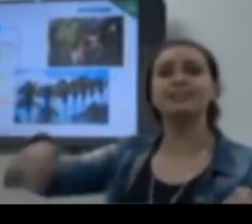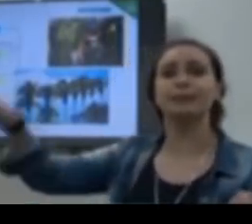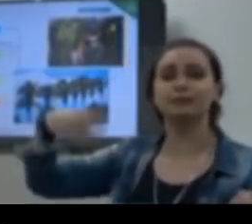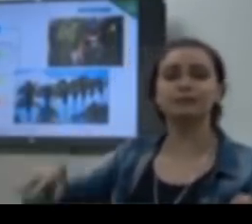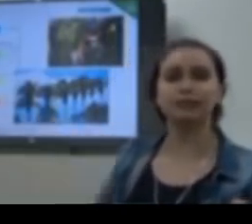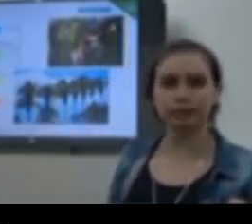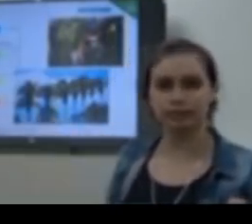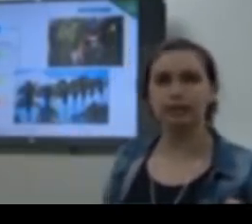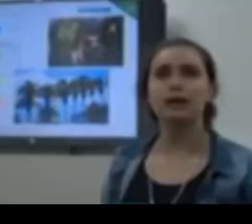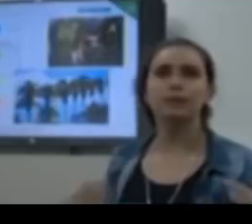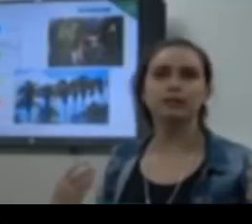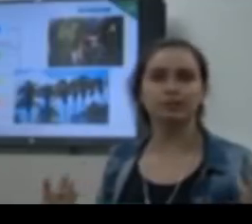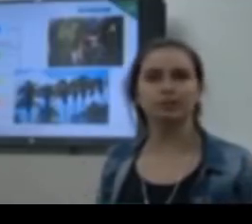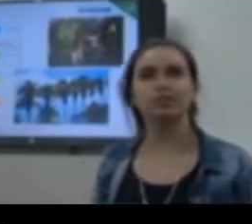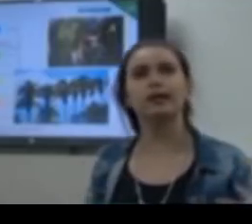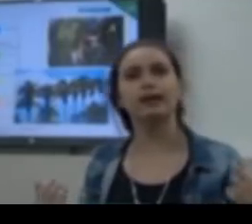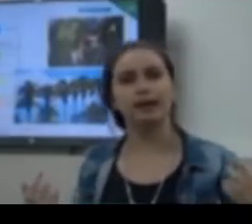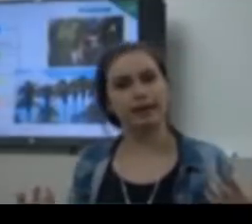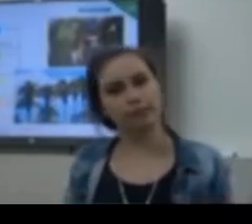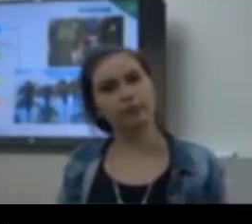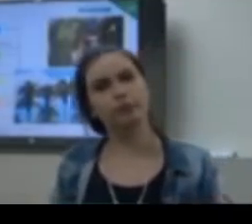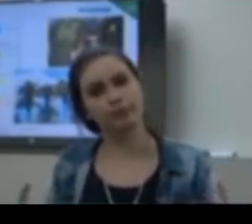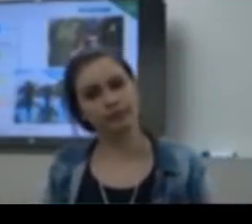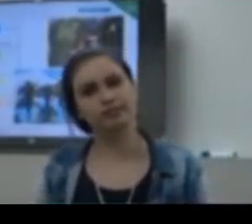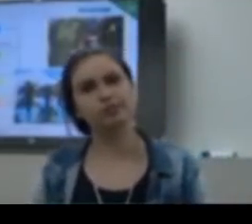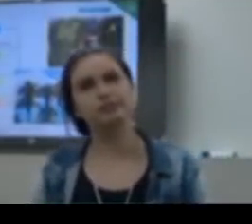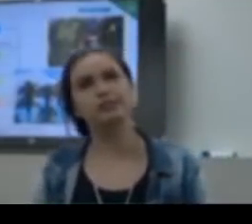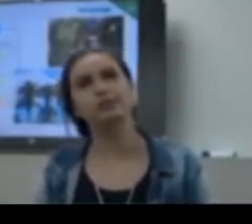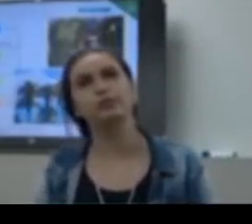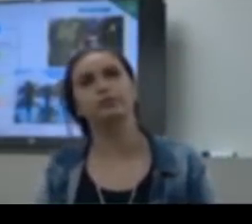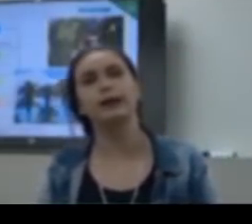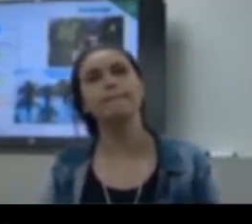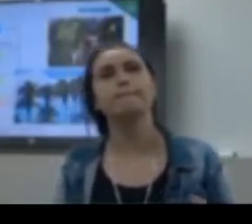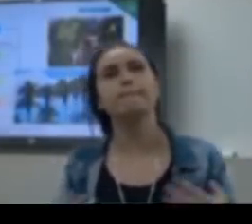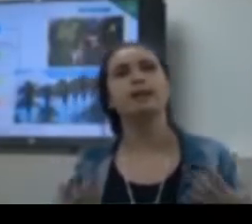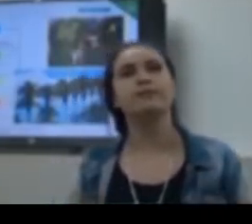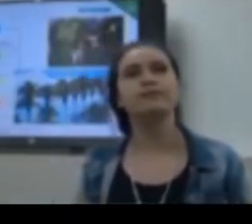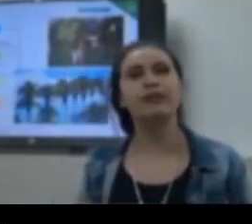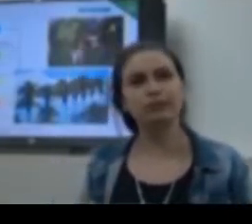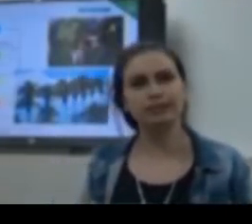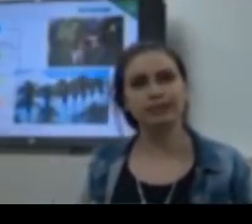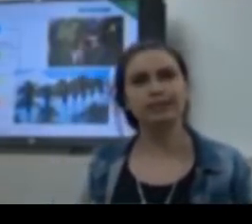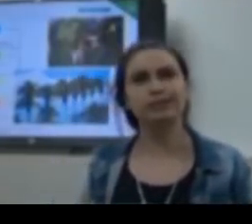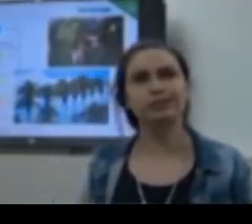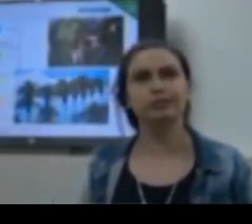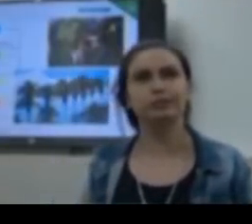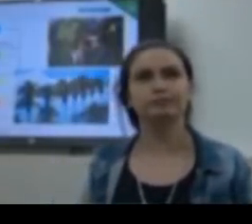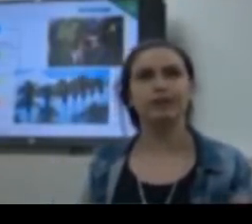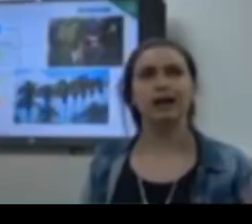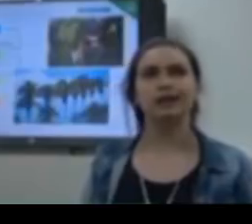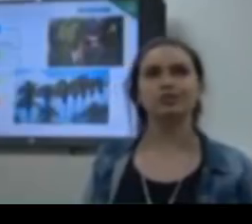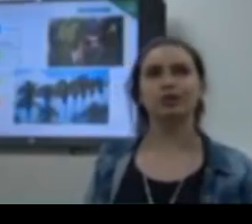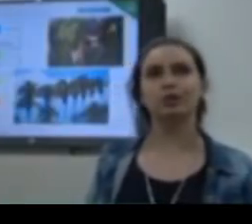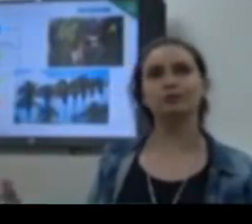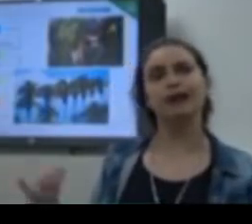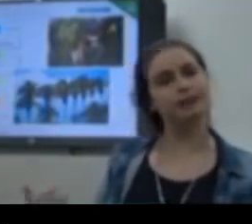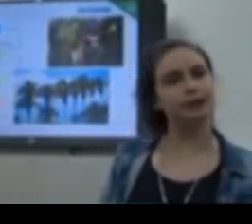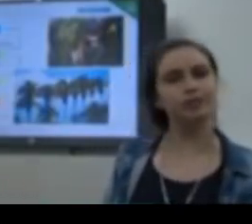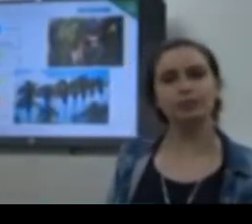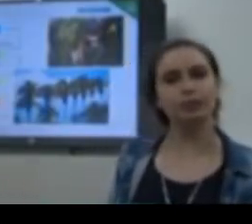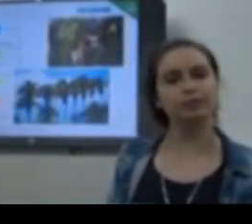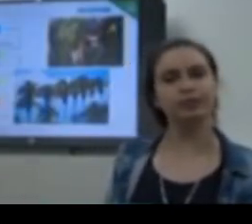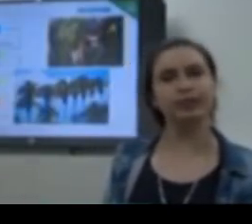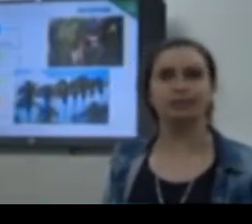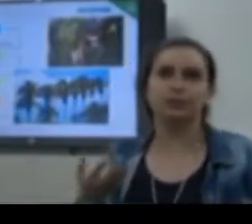um desmatamento anterior. Mas hoje em dia, ela é um bioma importante nessa região, tá? Fauna dessa região. A gente